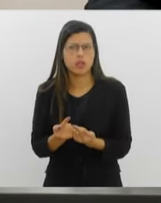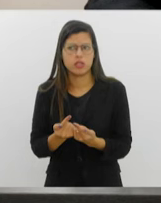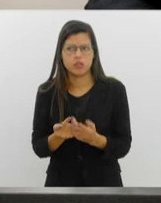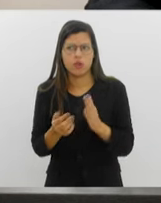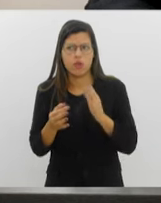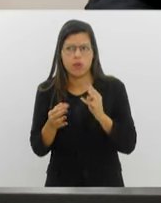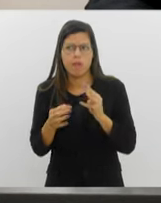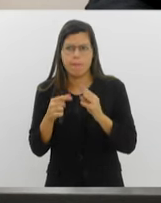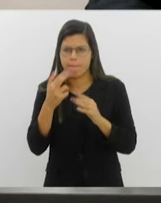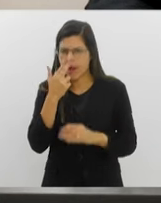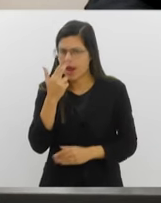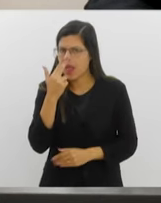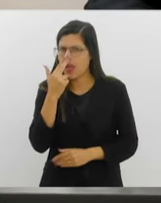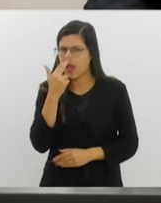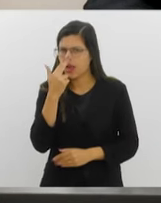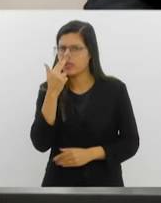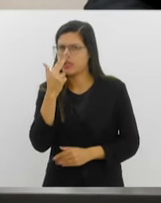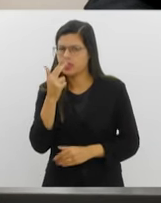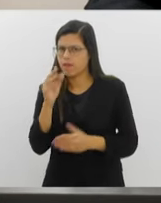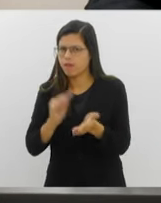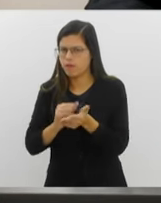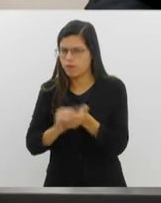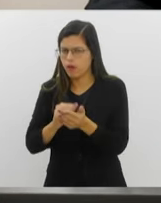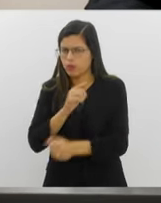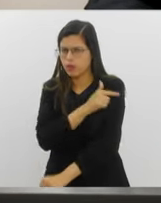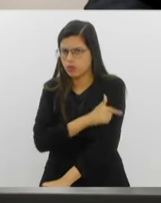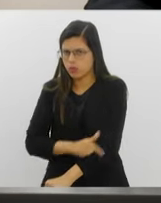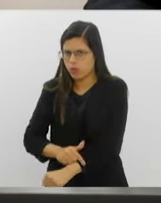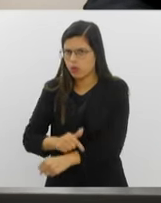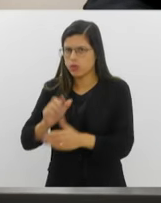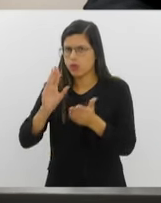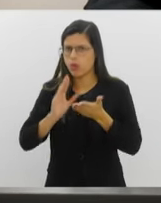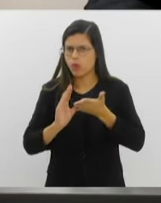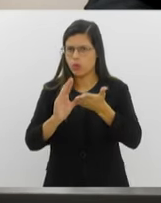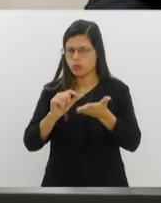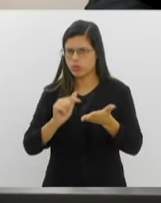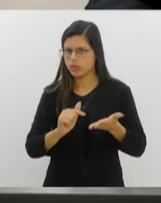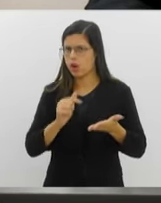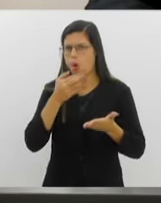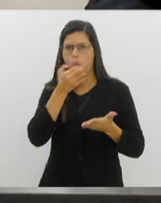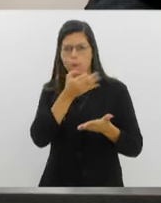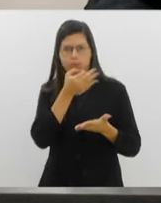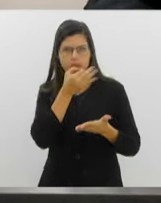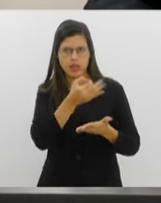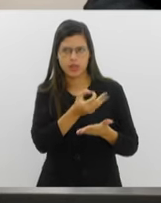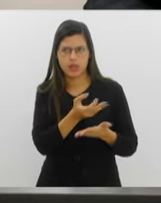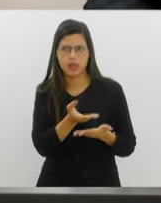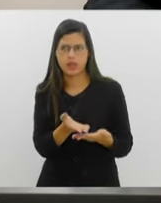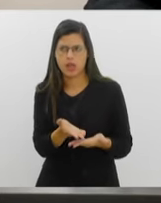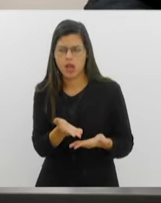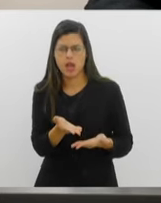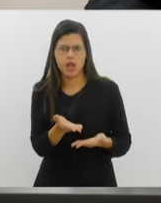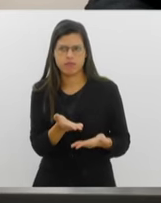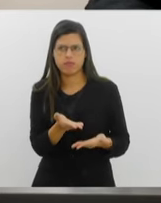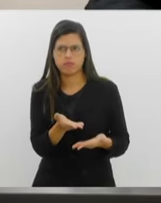impertinente, mal educado, deselegante por parte do Conselho opinar, infine,